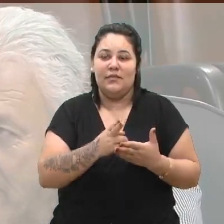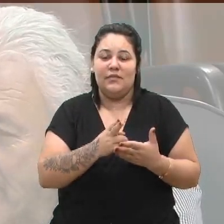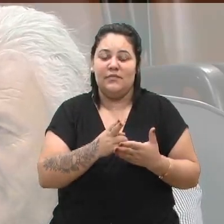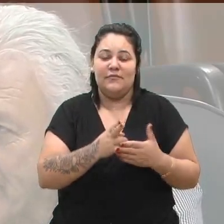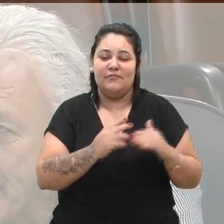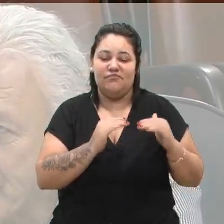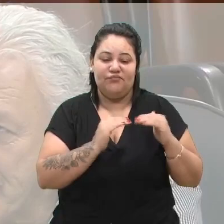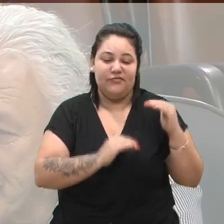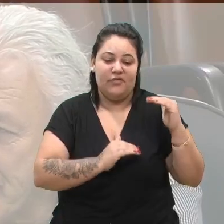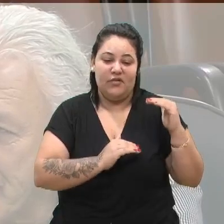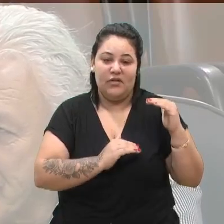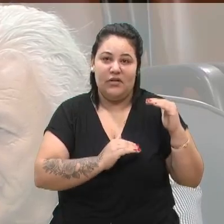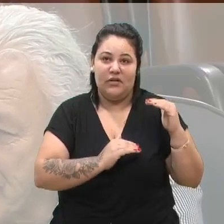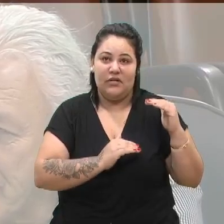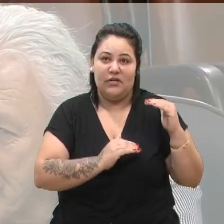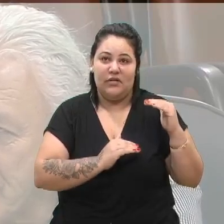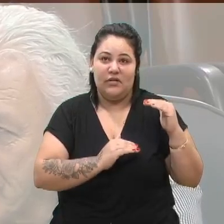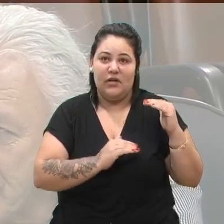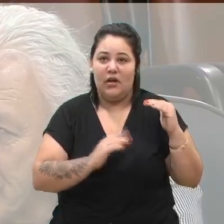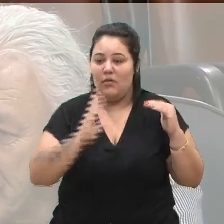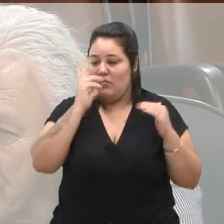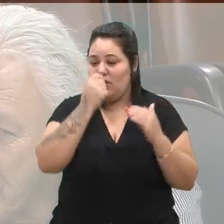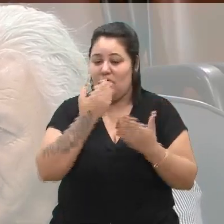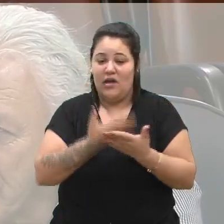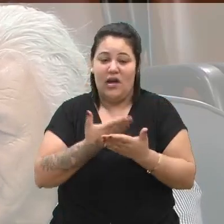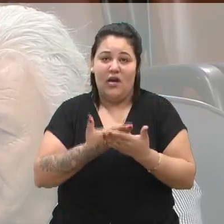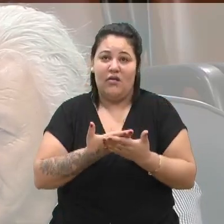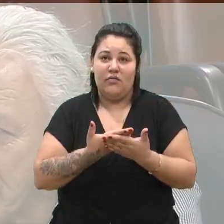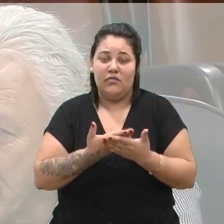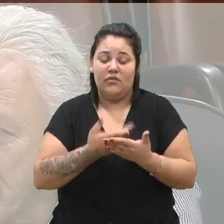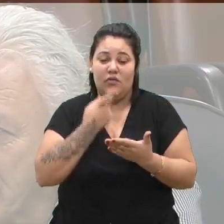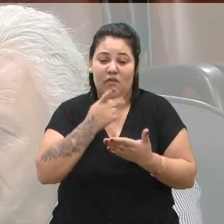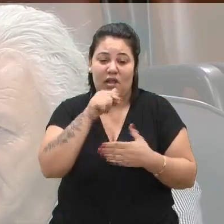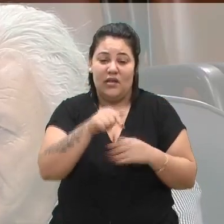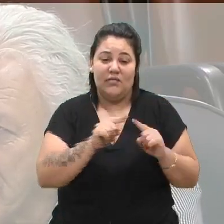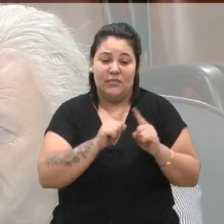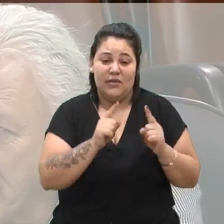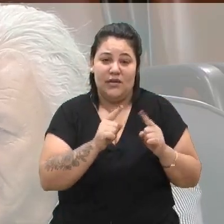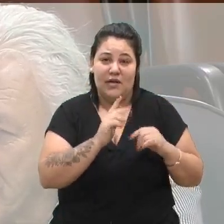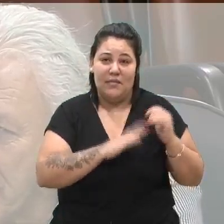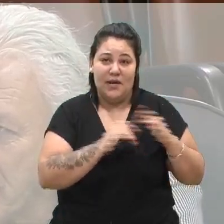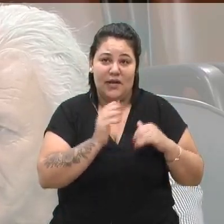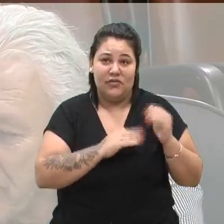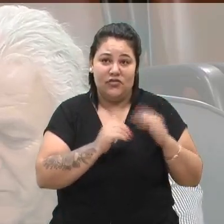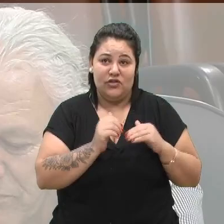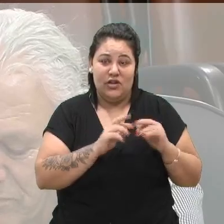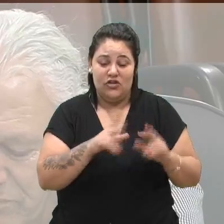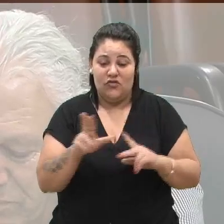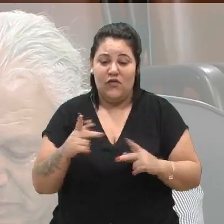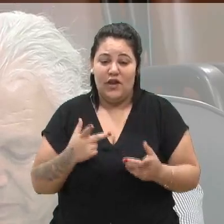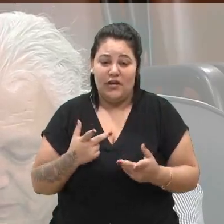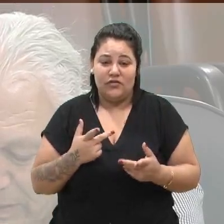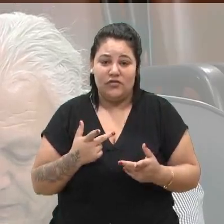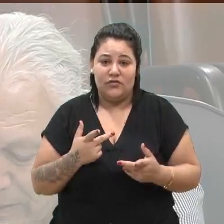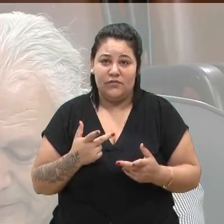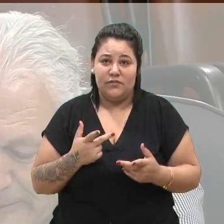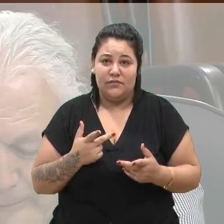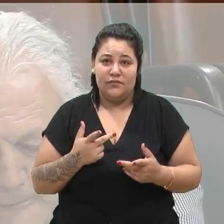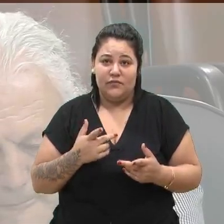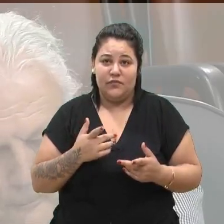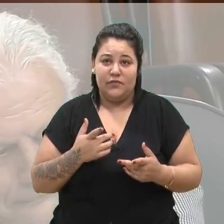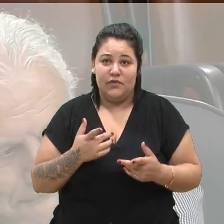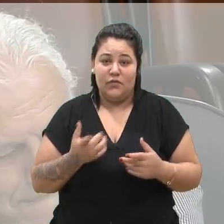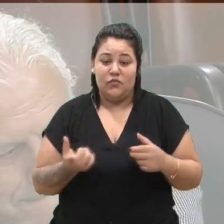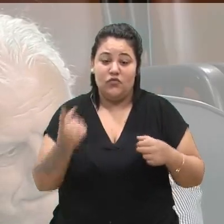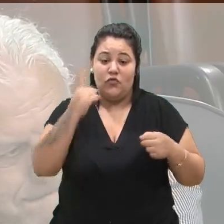Porque é bonito a aula que o senhor fala aqui, mas na prática é totalmente diferente, vereador. Vamos voltar para dados